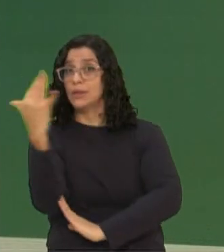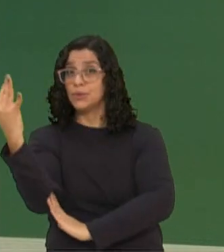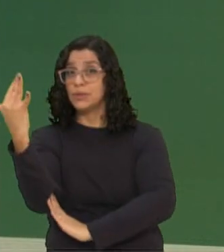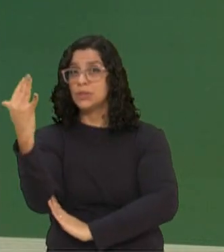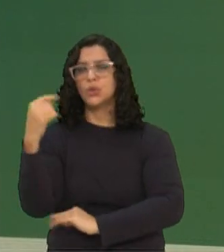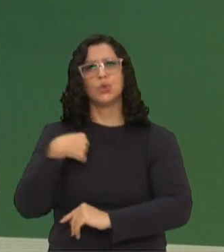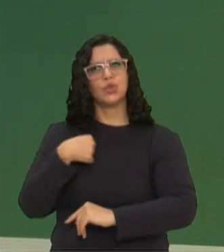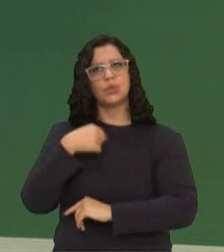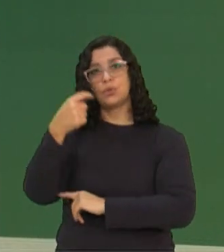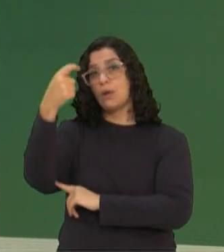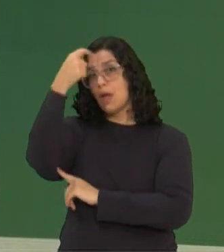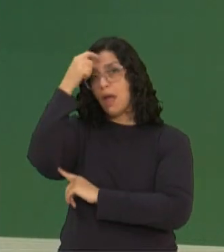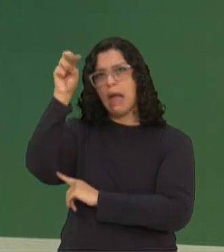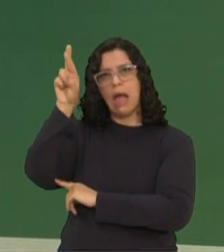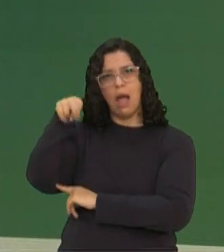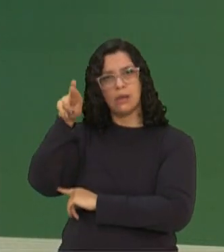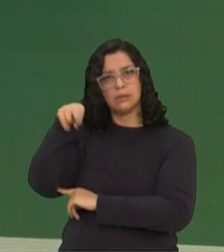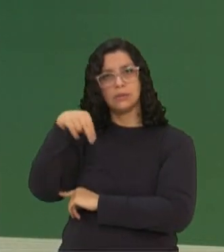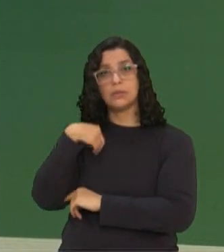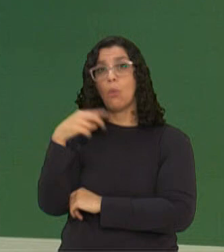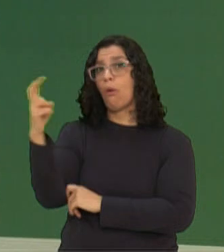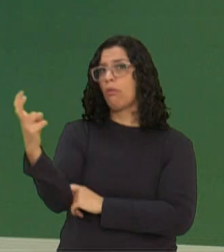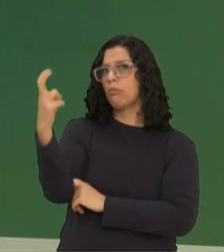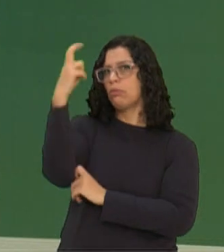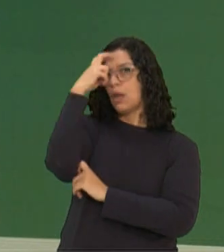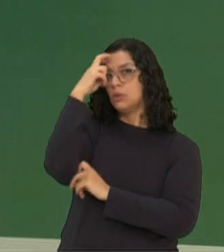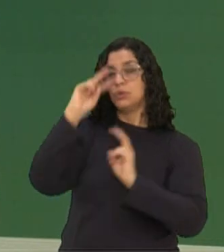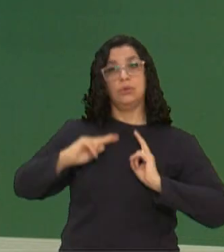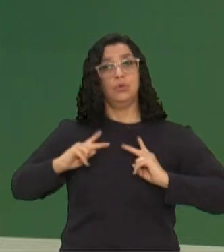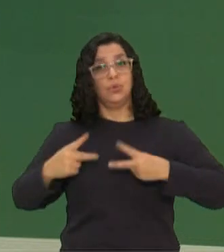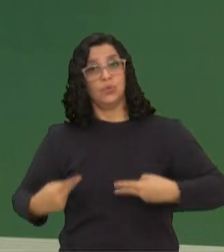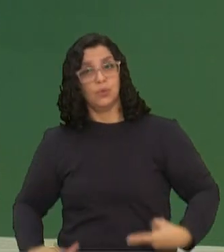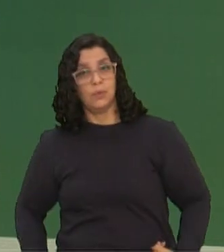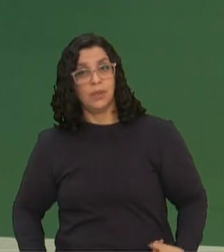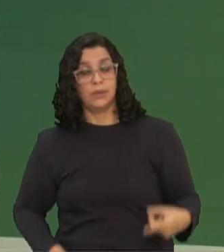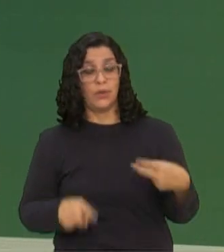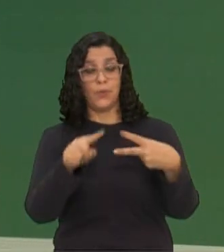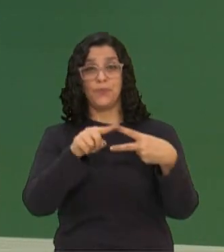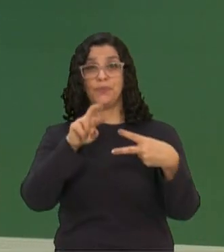forma racional, inteligível e humana.